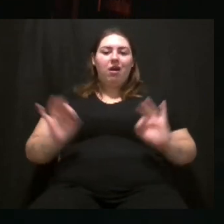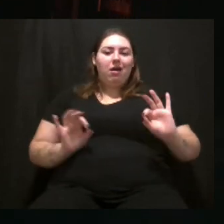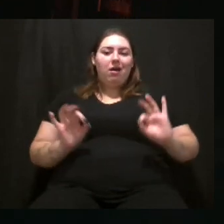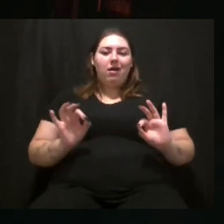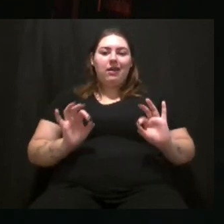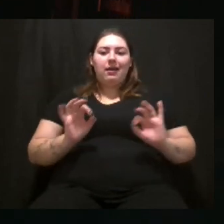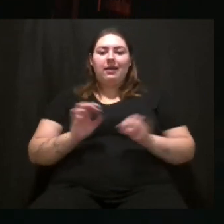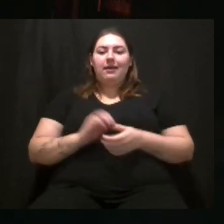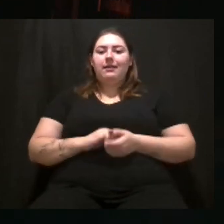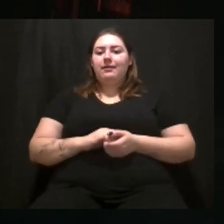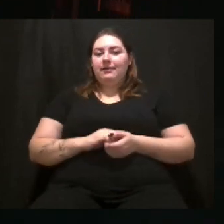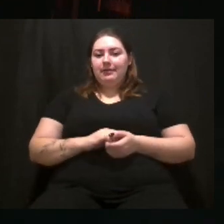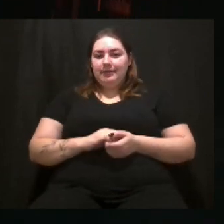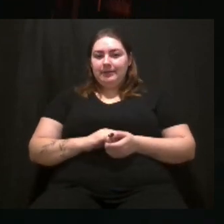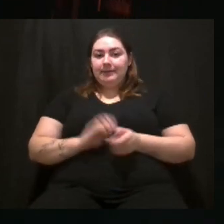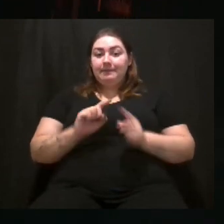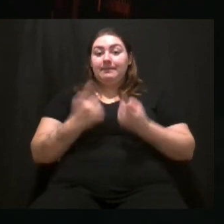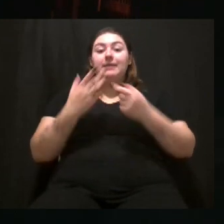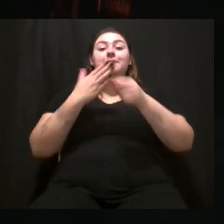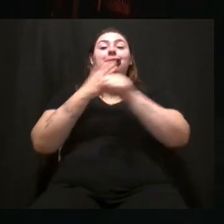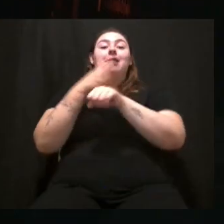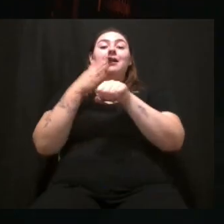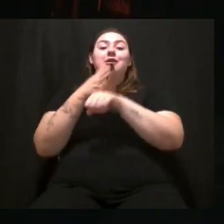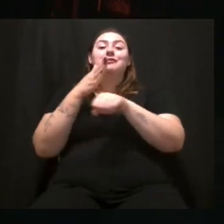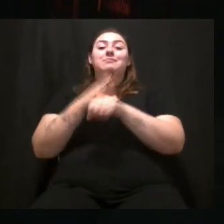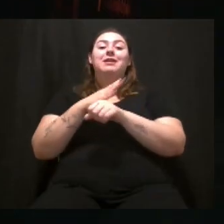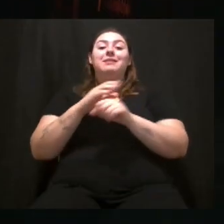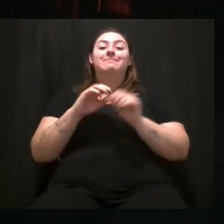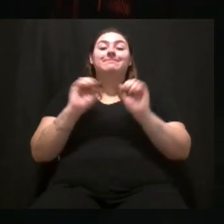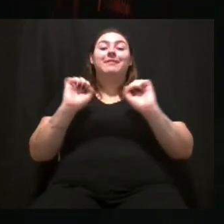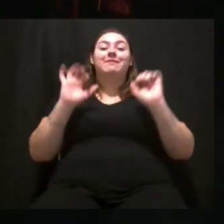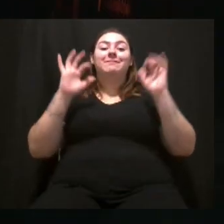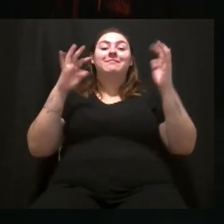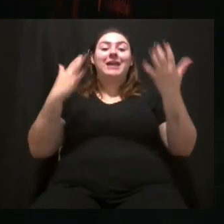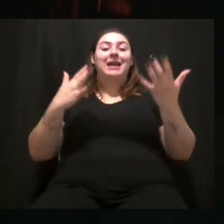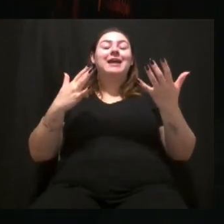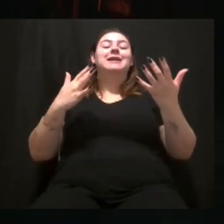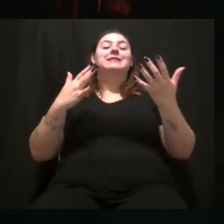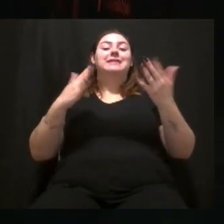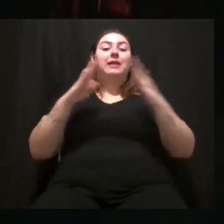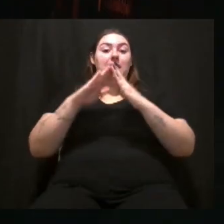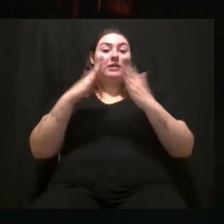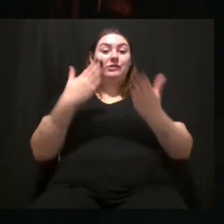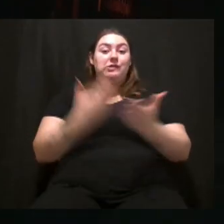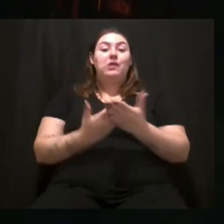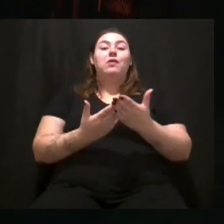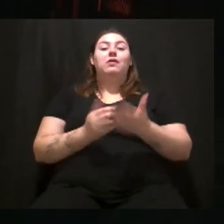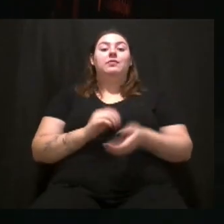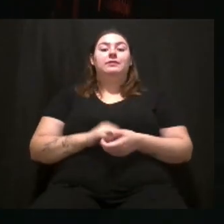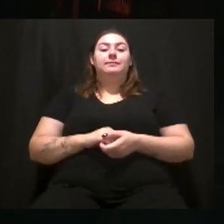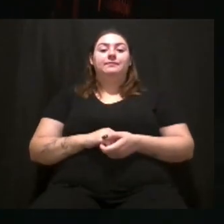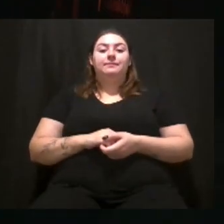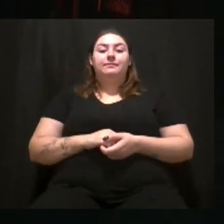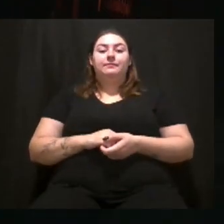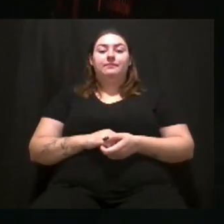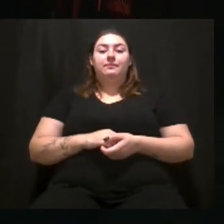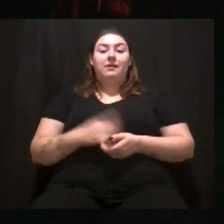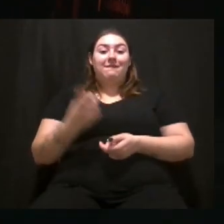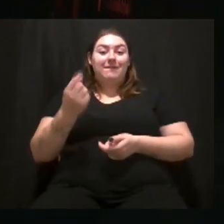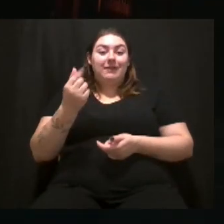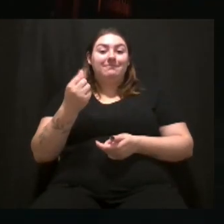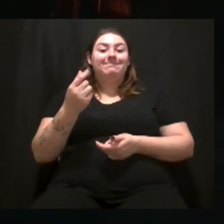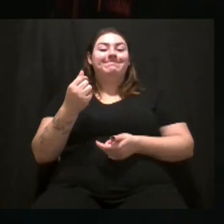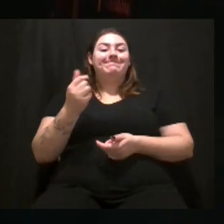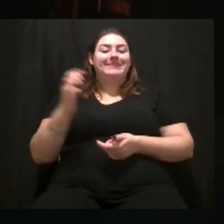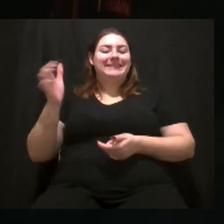da escola, mas para participar da festa junina da escola, em uma escola onde a mensalidade tem um valor alto, com certeza